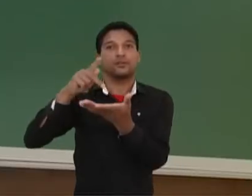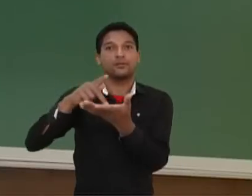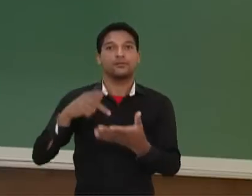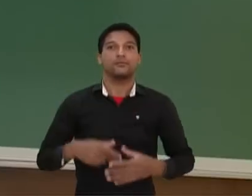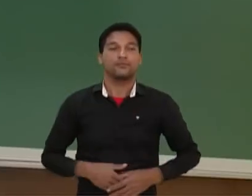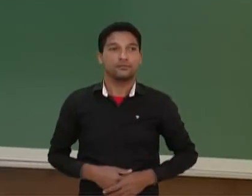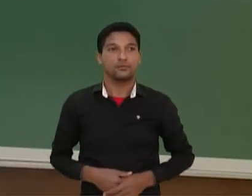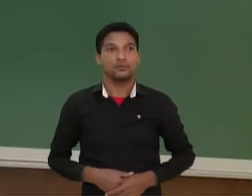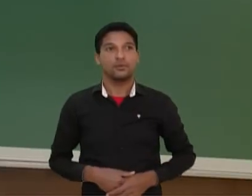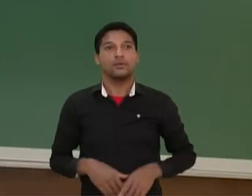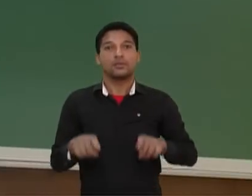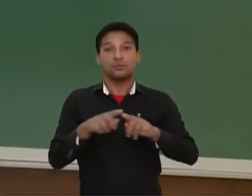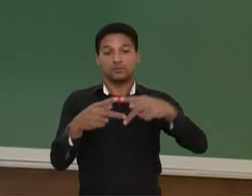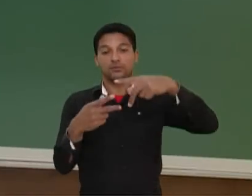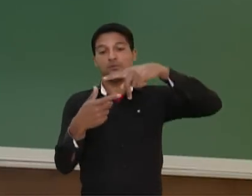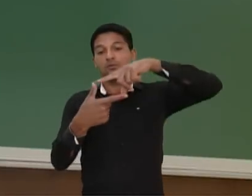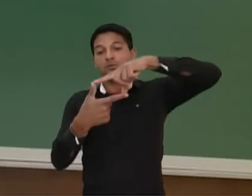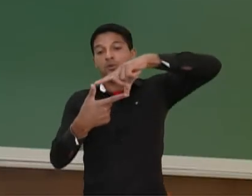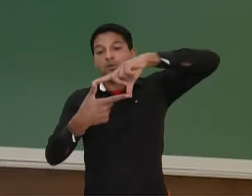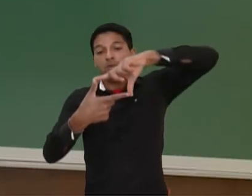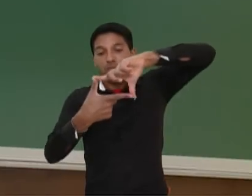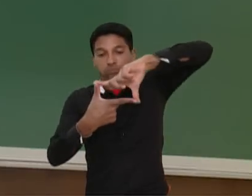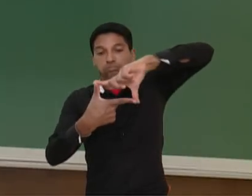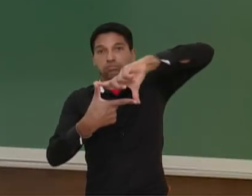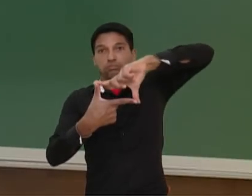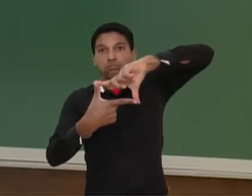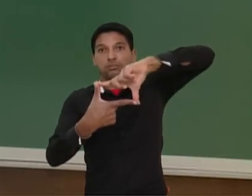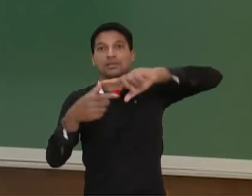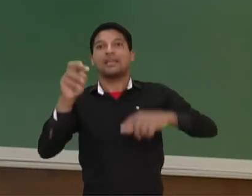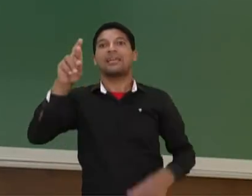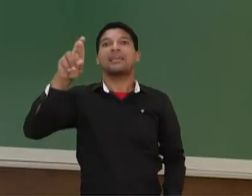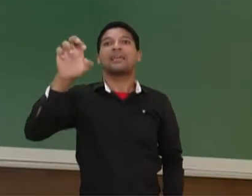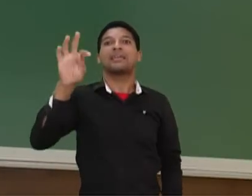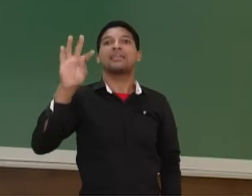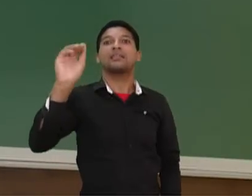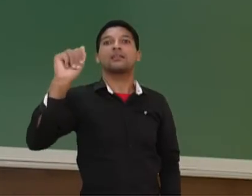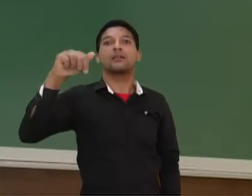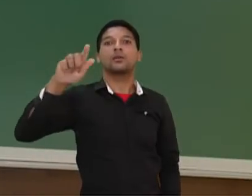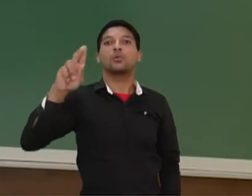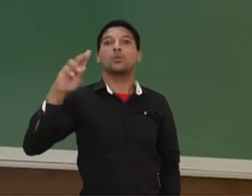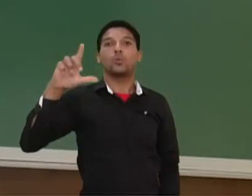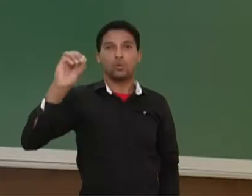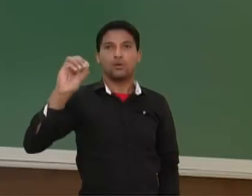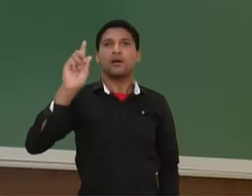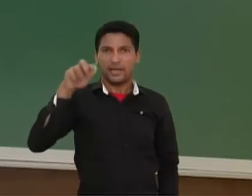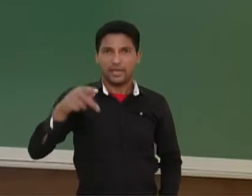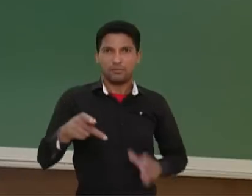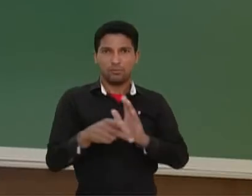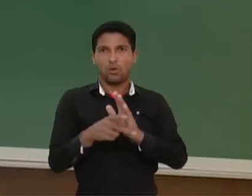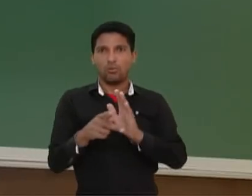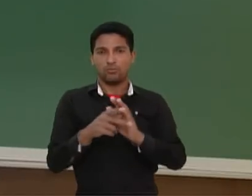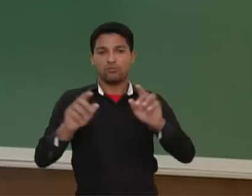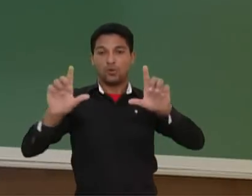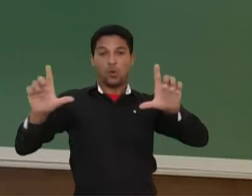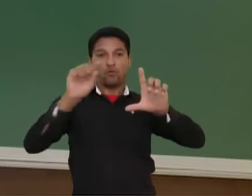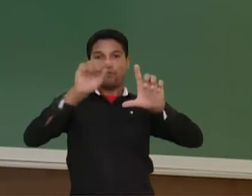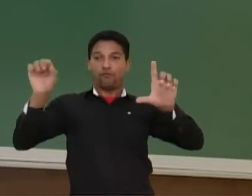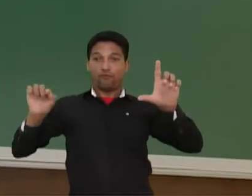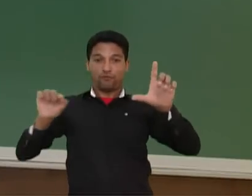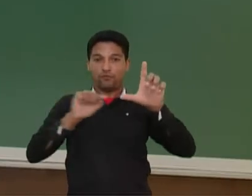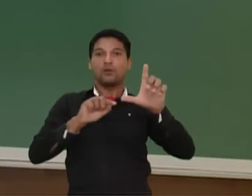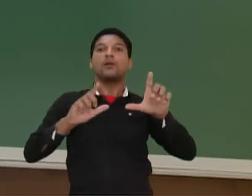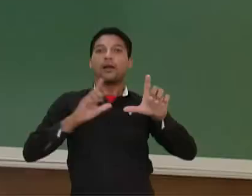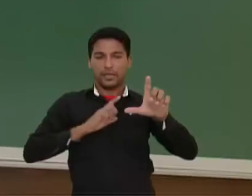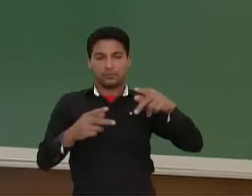é paralelogramo? Sim. Porque para ser paralelogramo, o que tem que ter? 2 pares de lados paralelos.